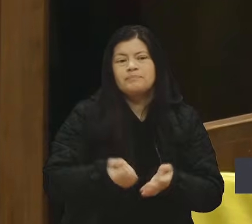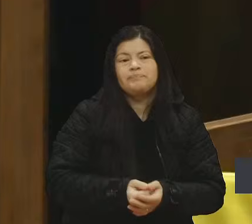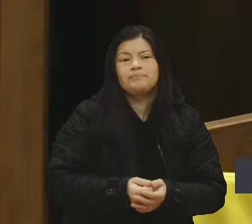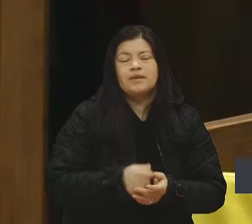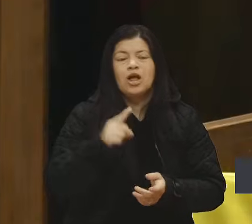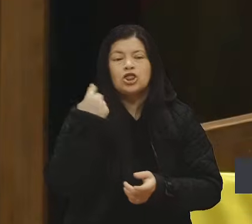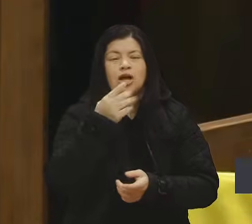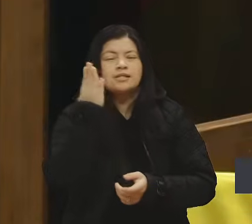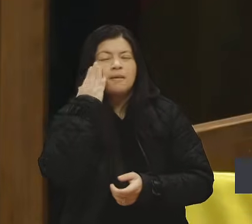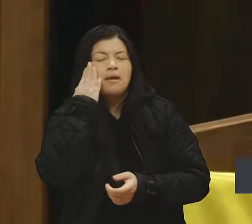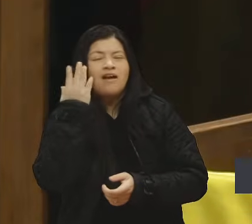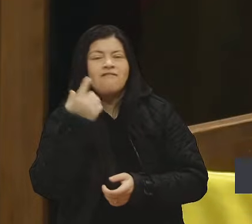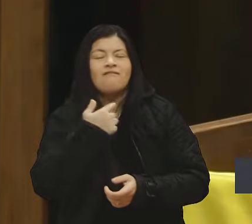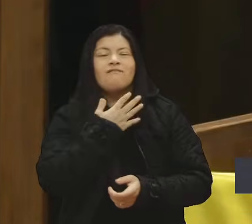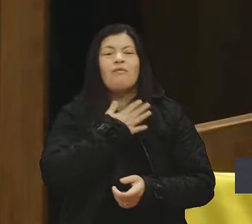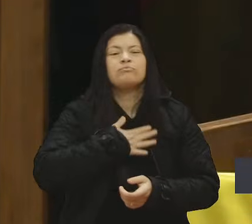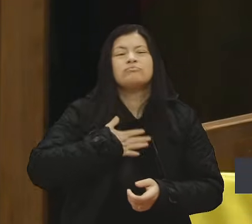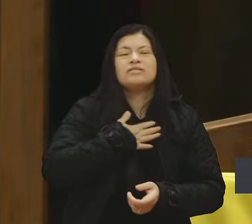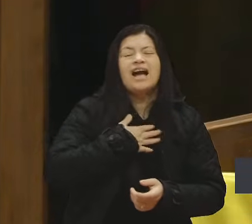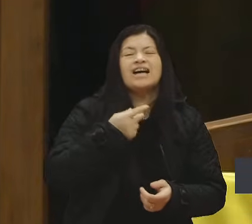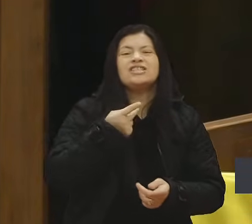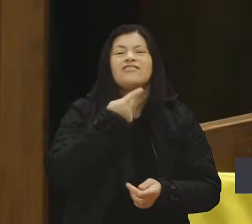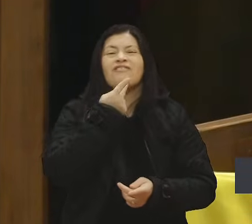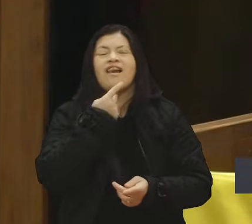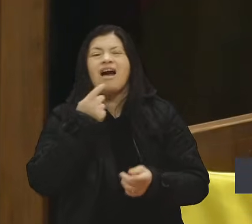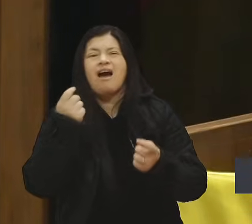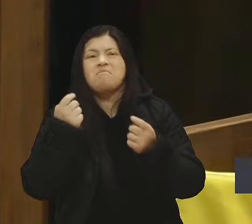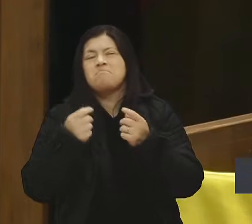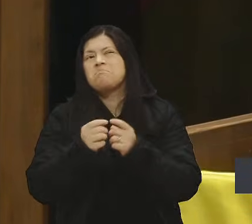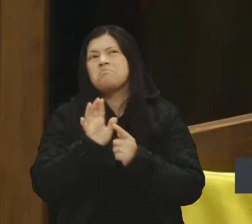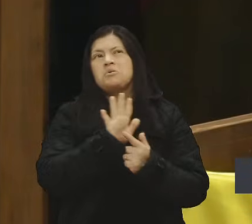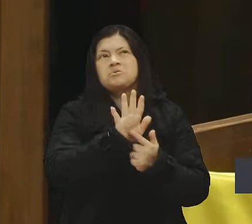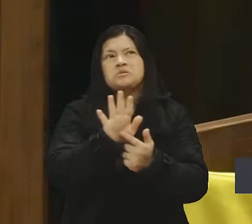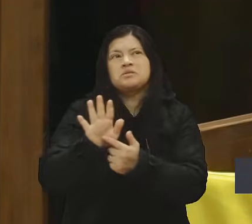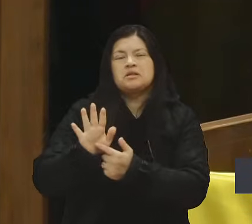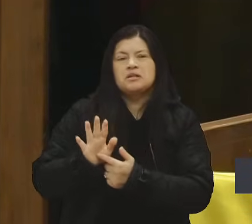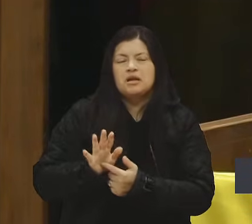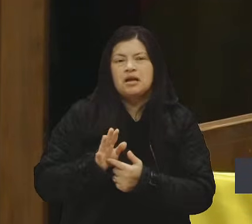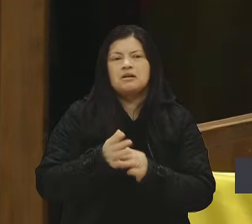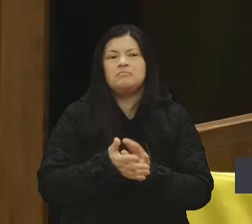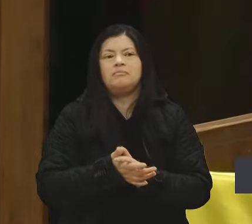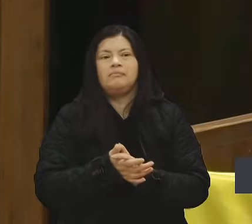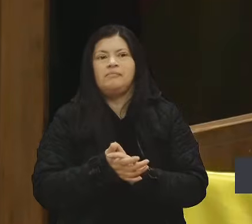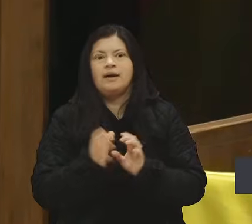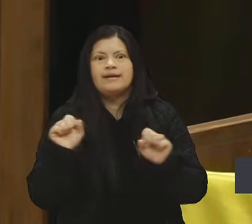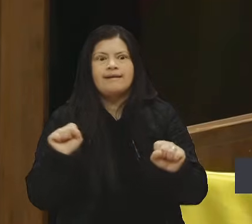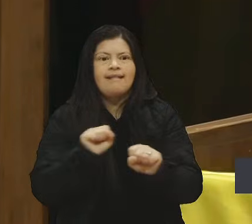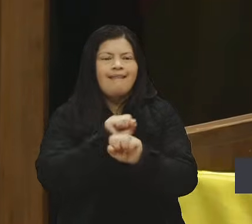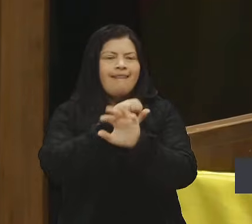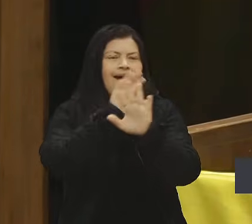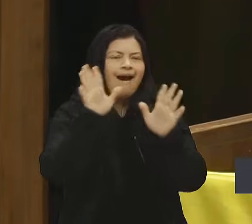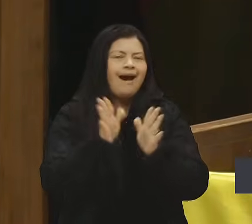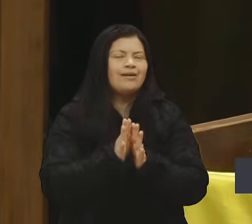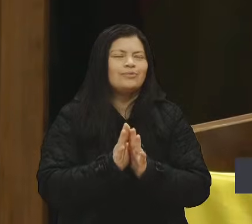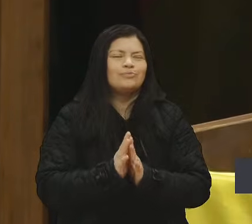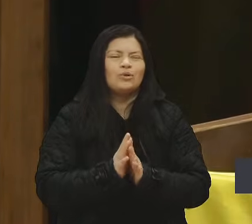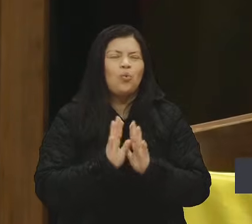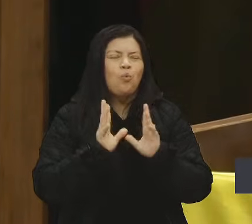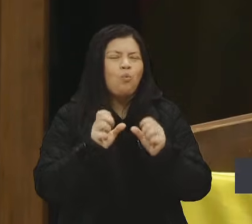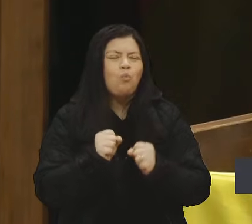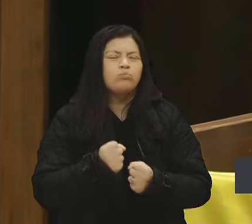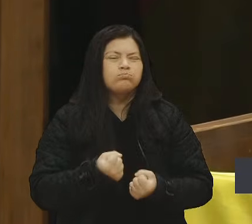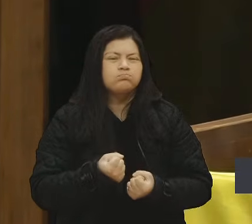essa vontade do governo de fazer propaganda, né, deixa bem claro o quanto que ele sabe o quanto